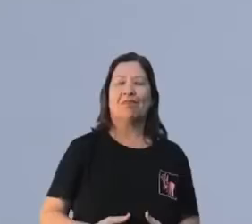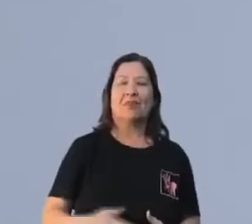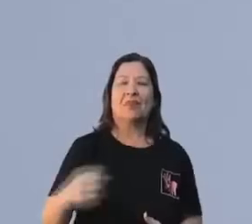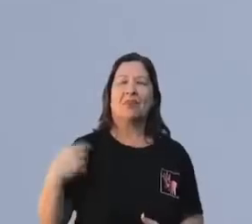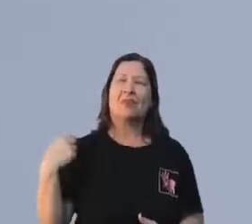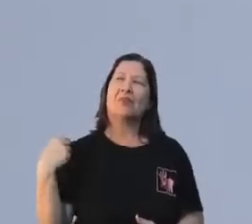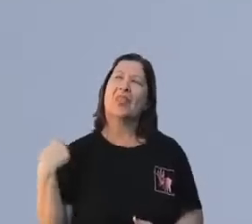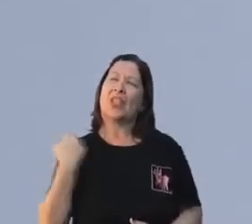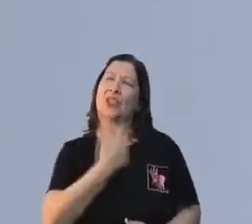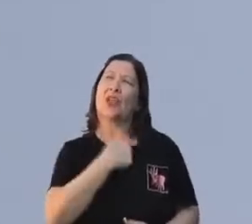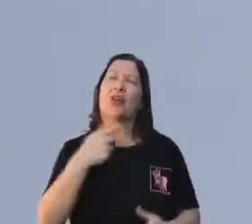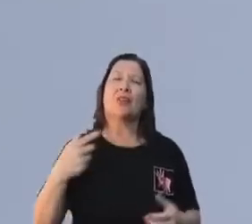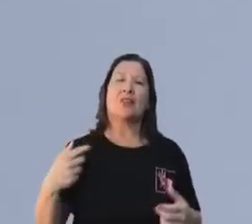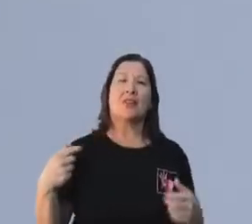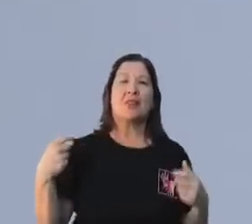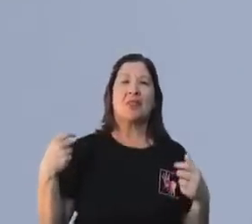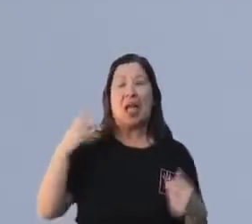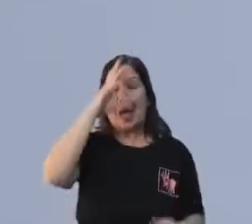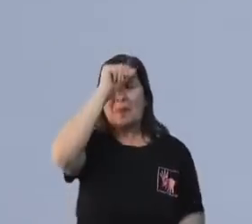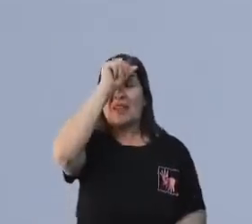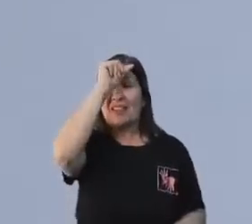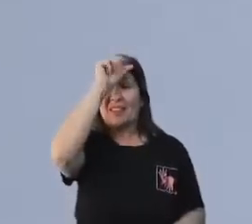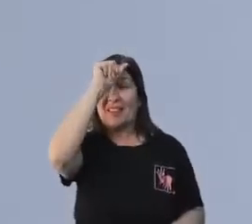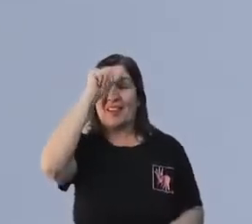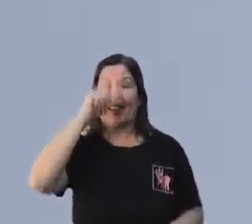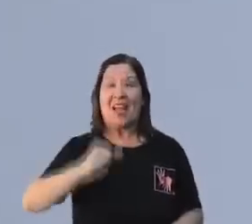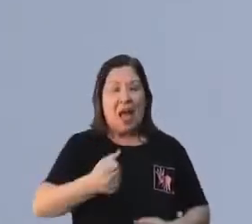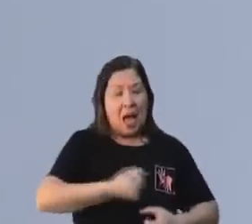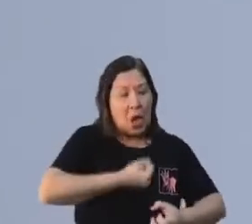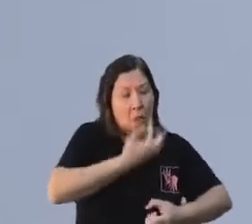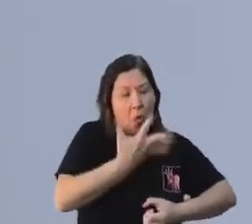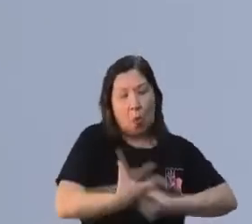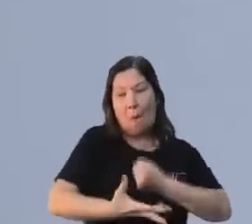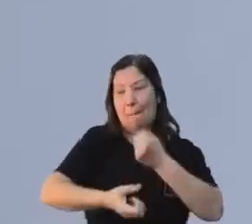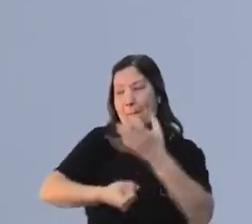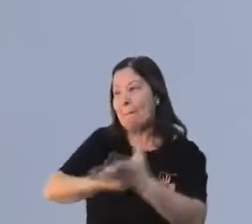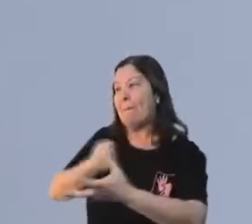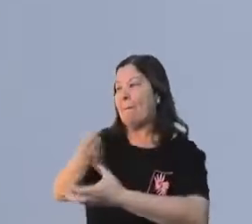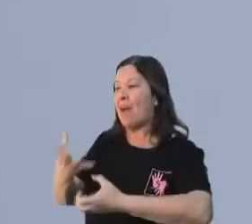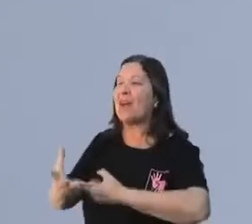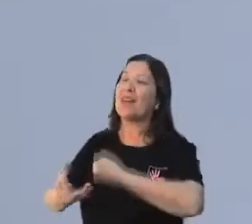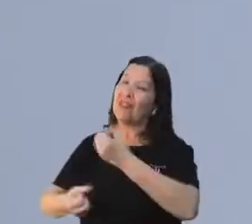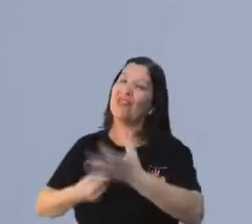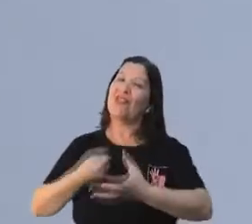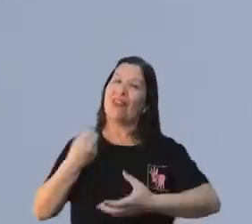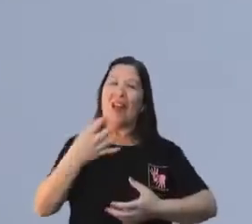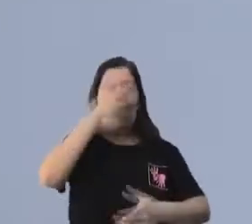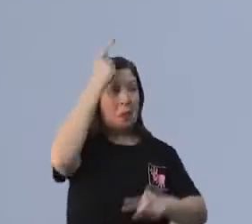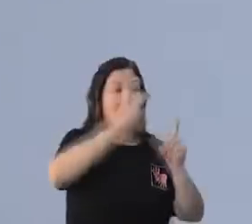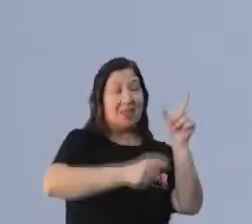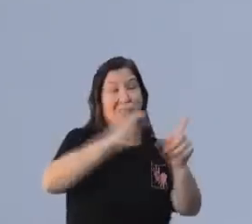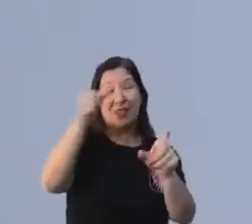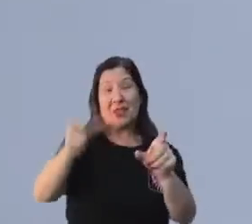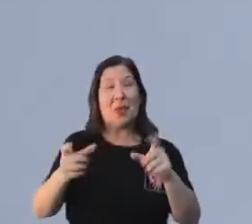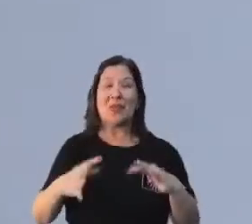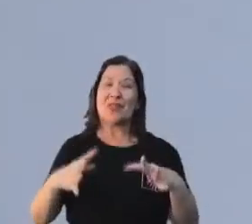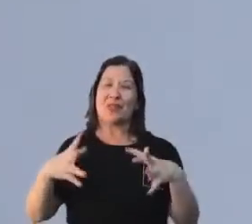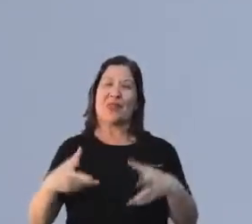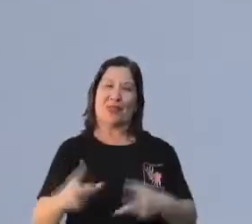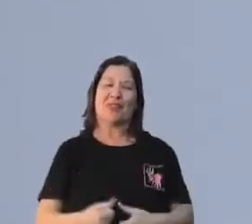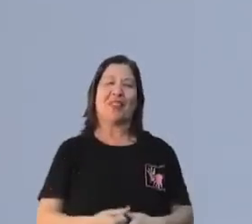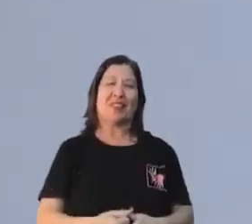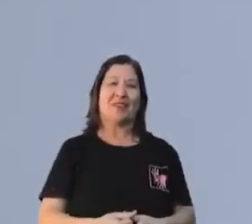deleite. Como está escrito lá em Eclesiastes capítulo 2, que Salomão fez casas,